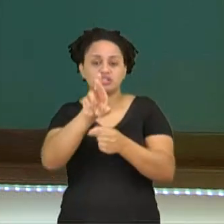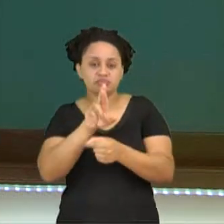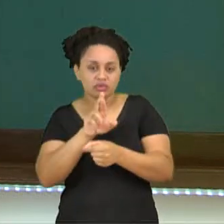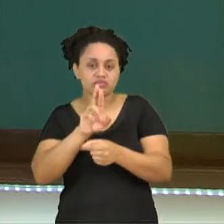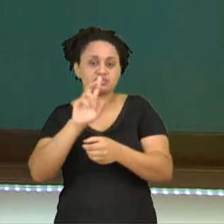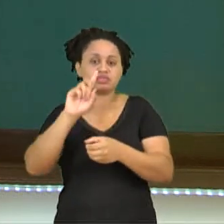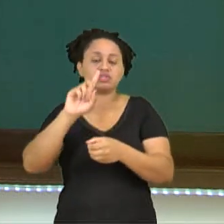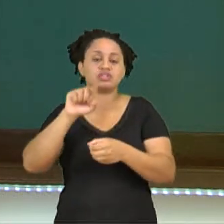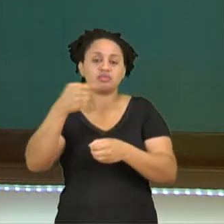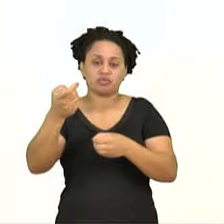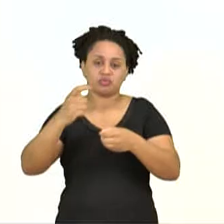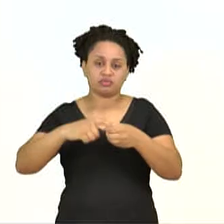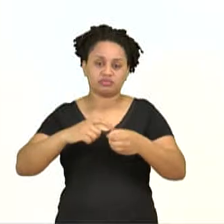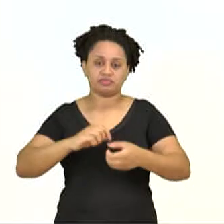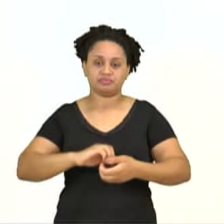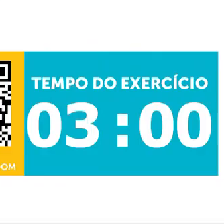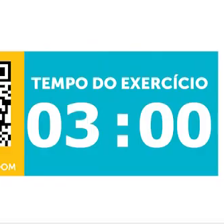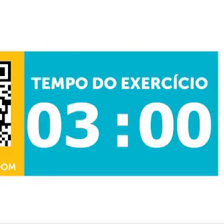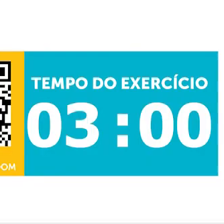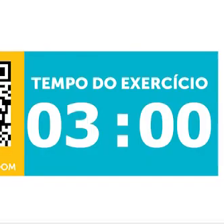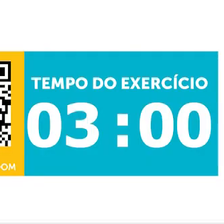exercício. Voltamos logo.